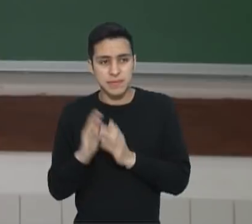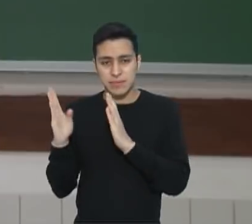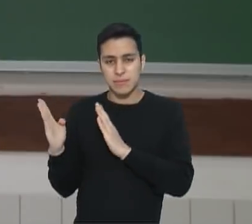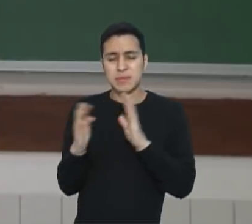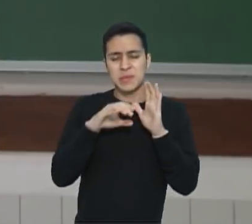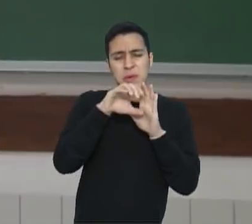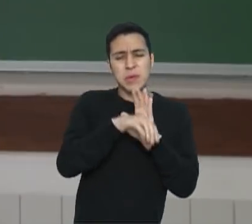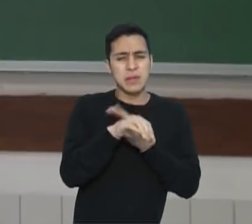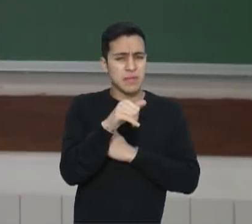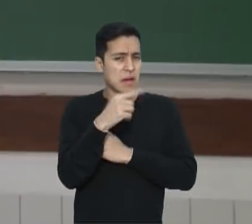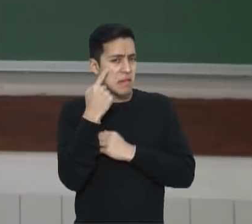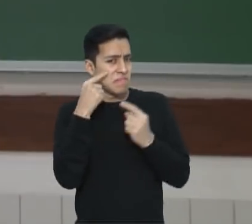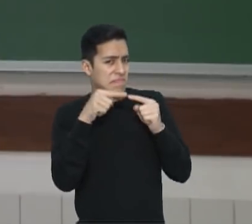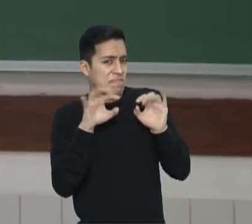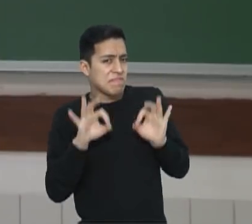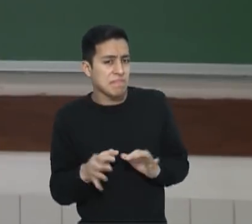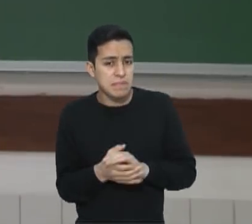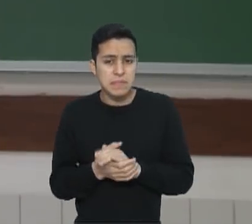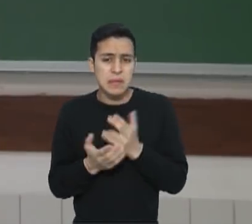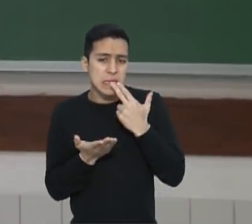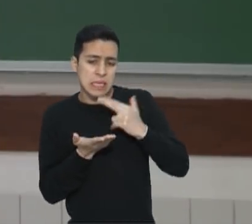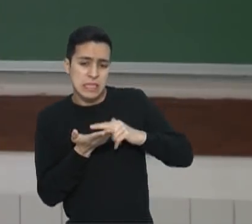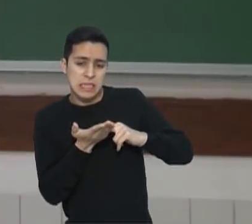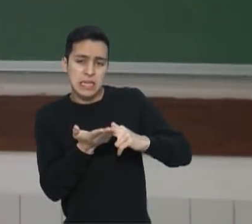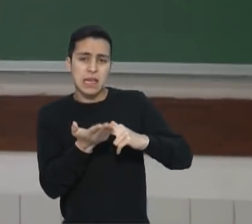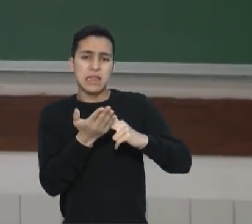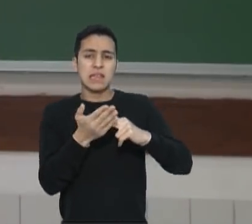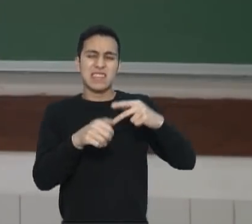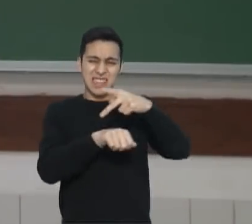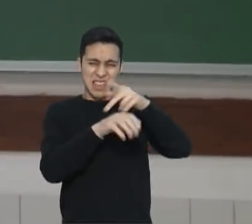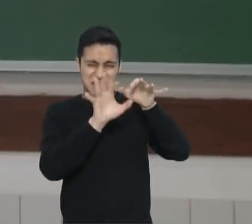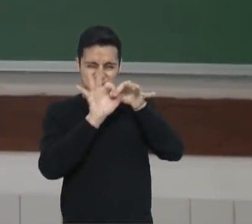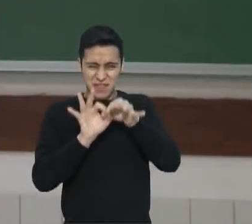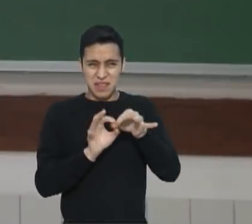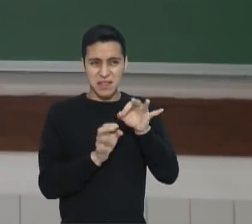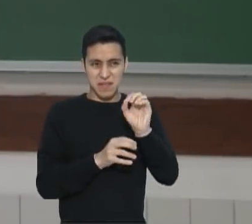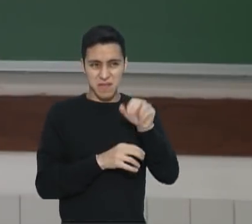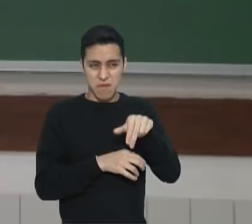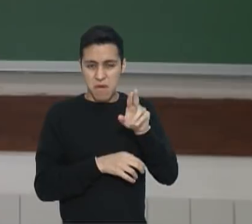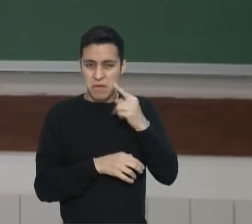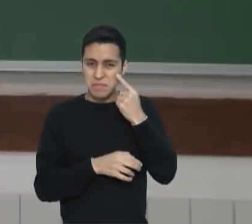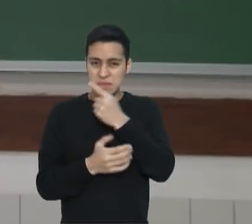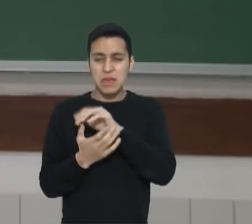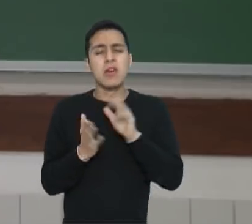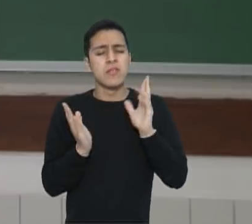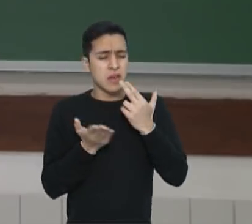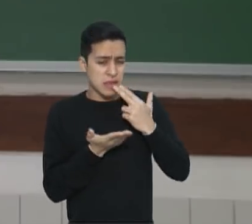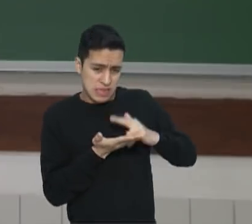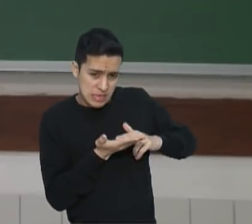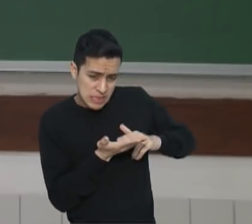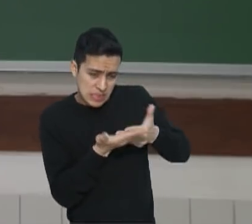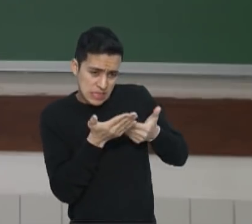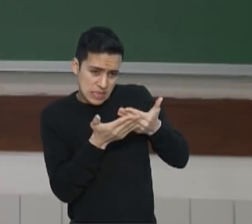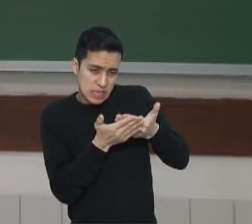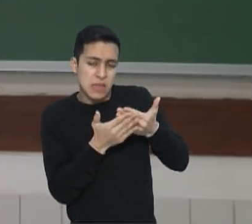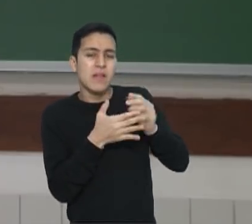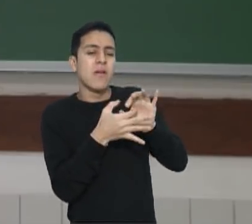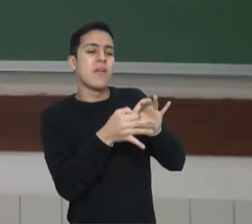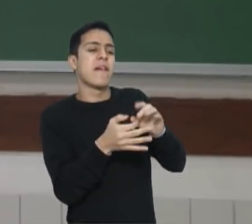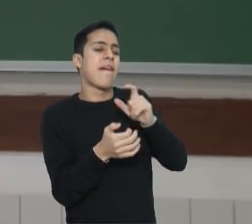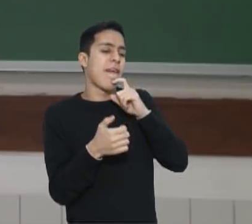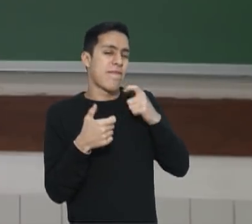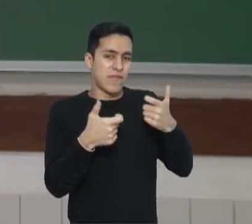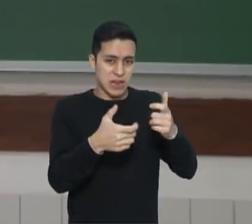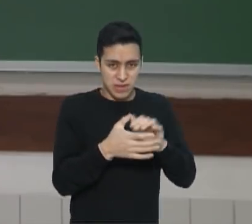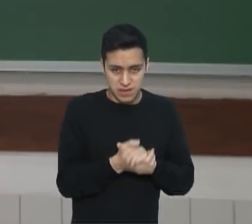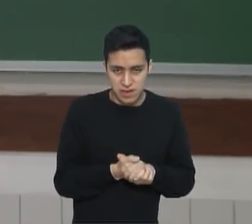interessante para nós aparece na Carta das Nações Unidas, também chamada Carta de São Francisco. Também já estudamos ali no contexto da Guerra Fria